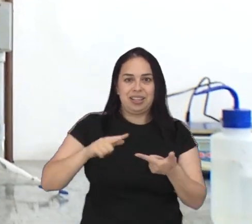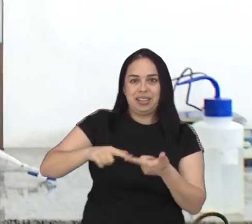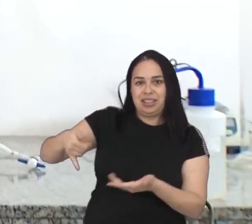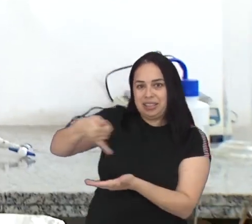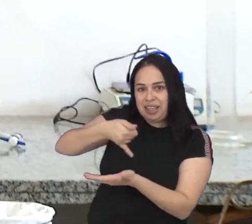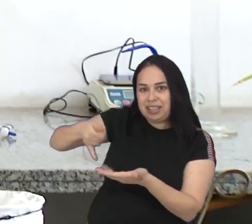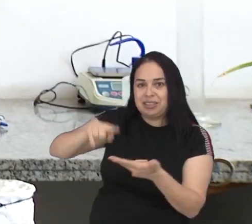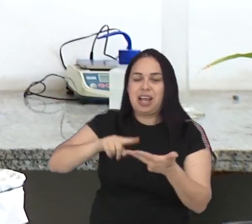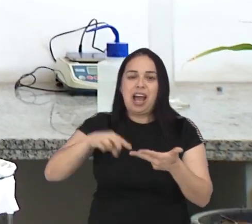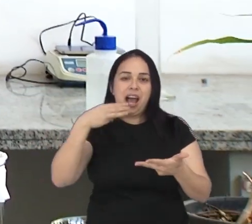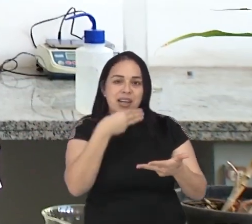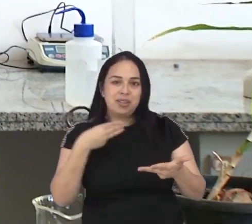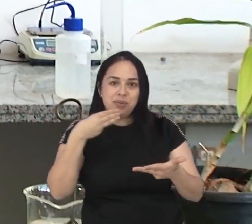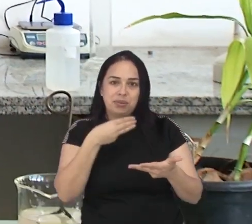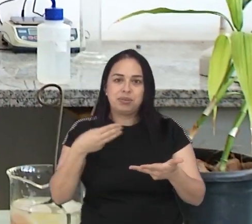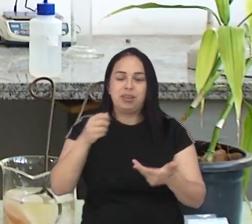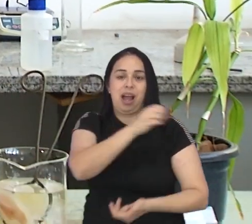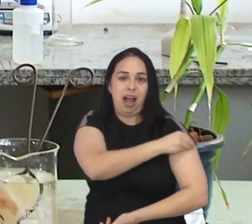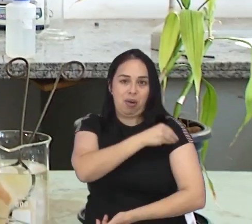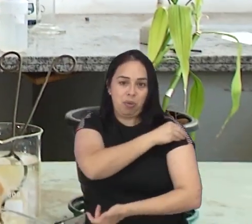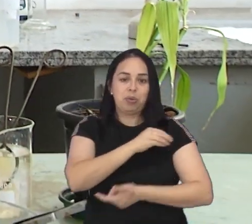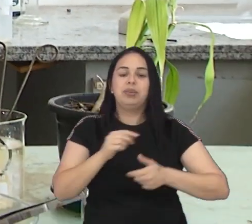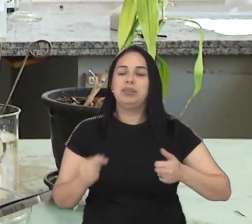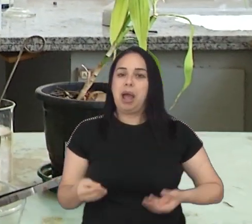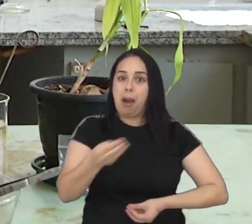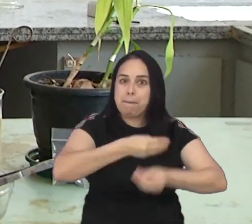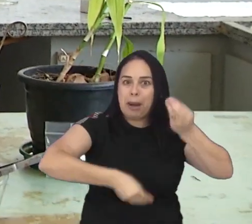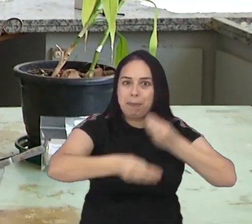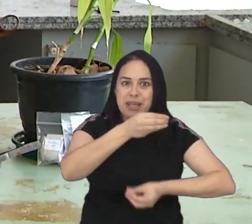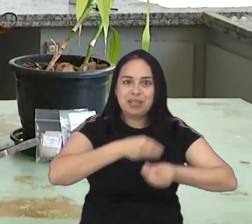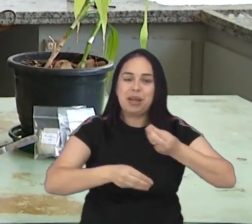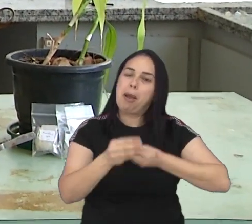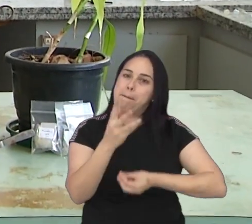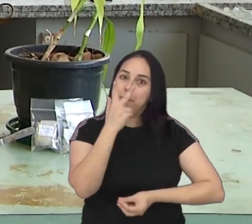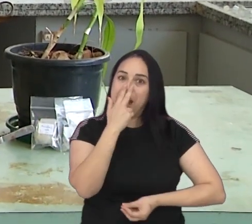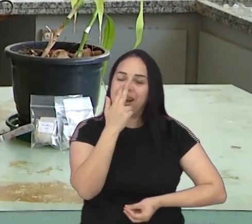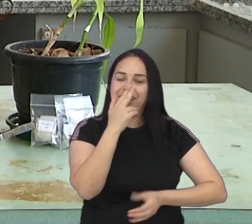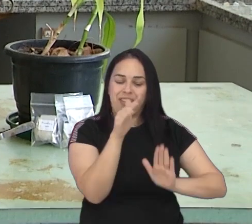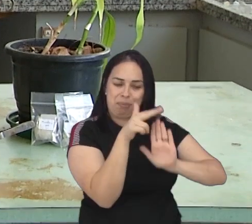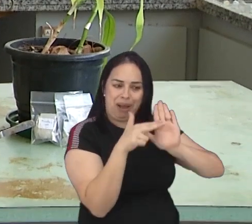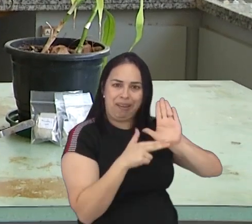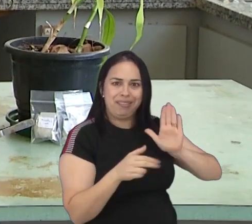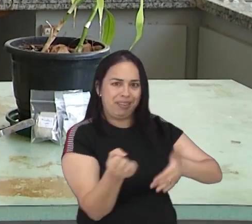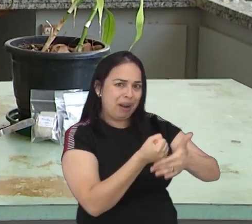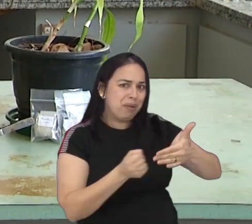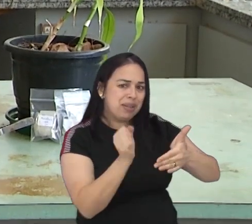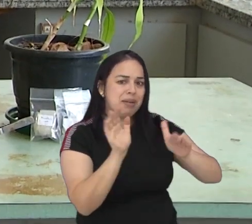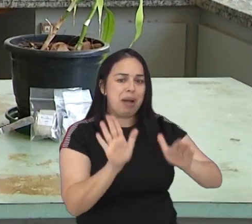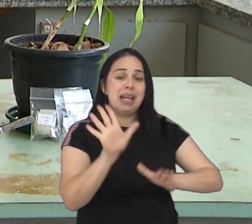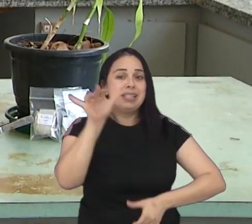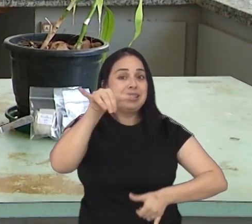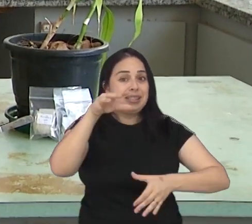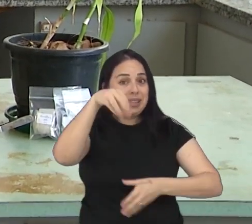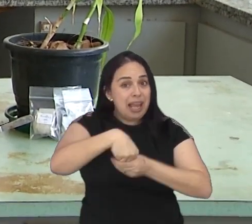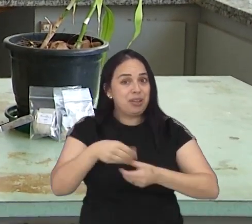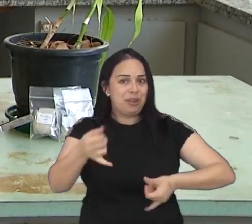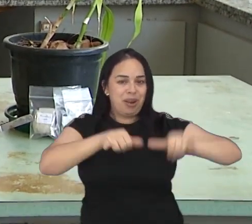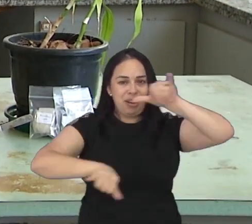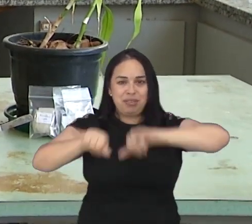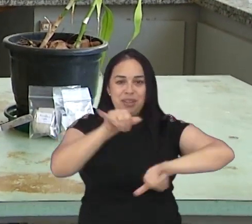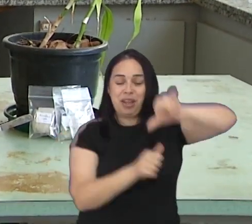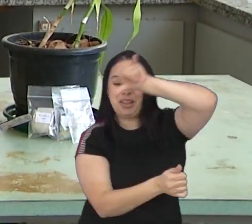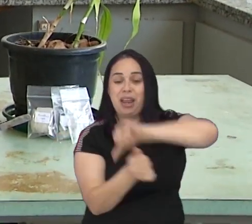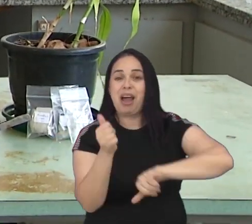batata, glicerina, vinagre e chá de kombucha. Essa mistura de ingredientes, que mais parece uma receita culinária, aqui